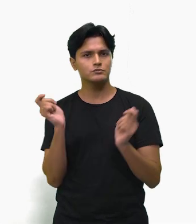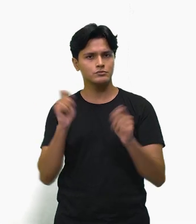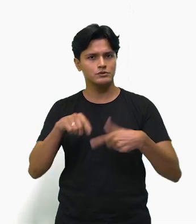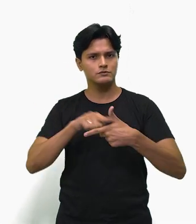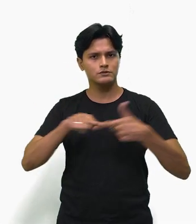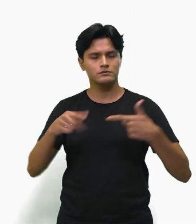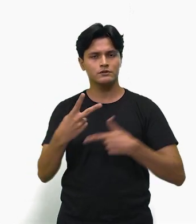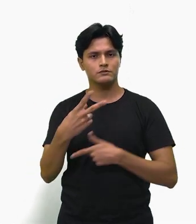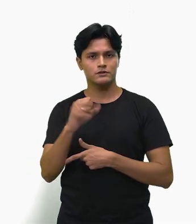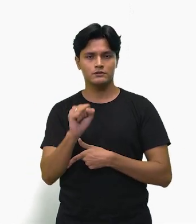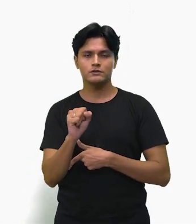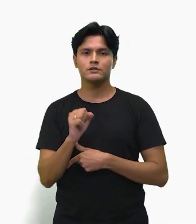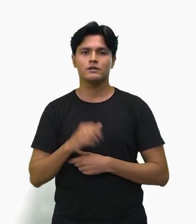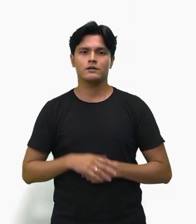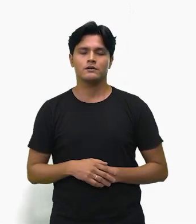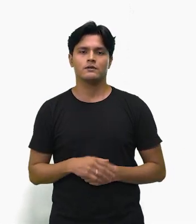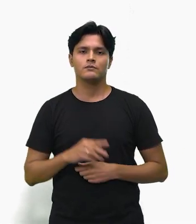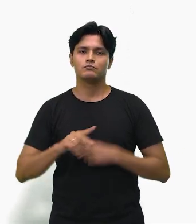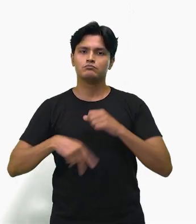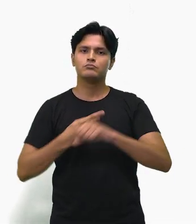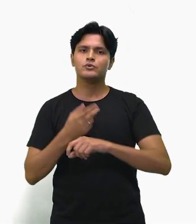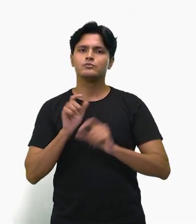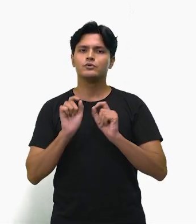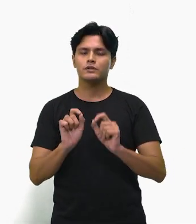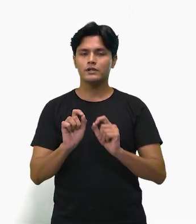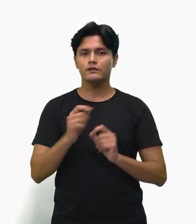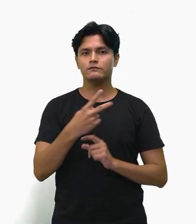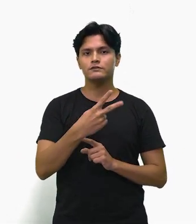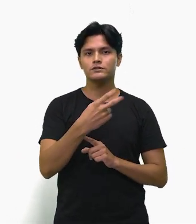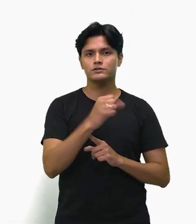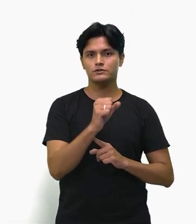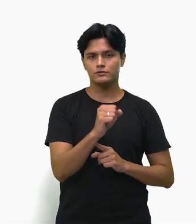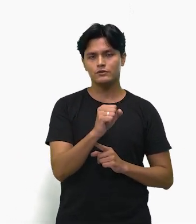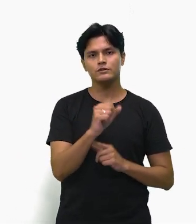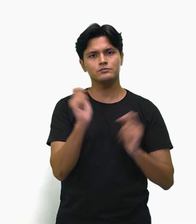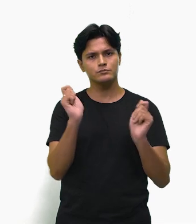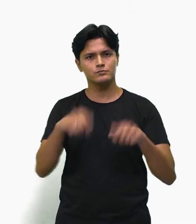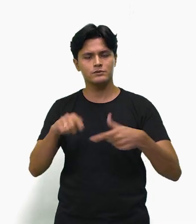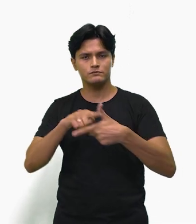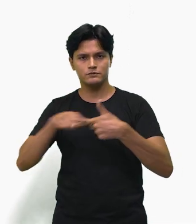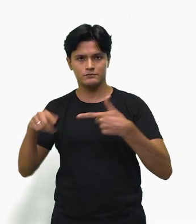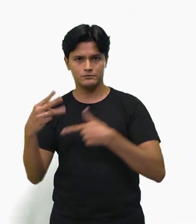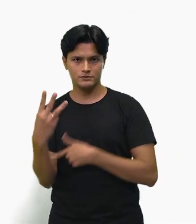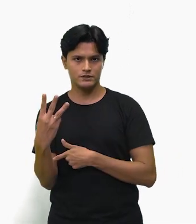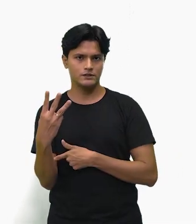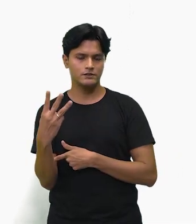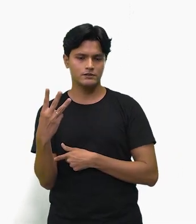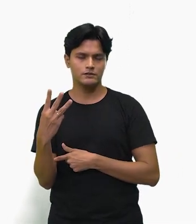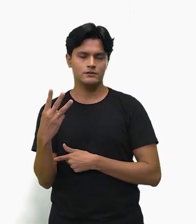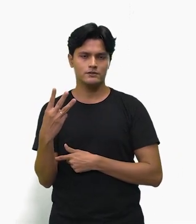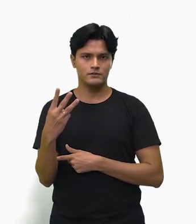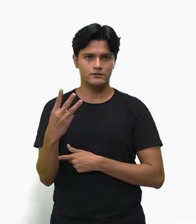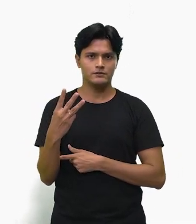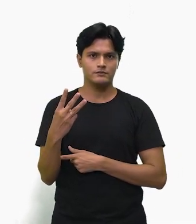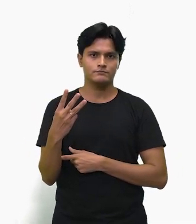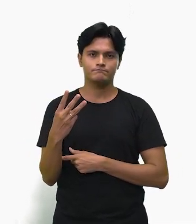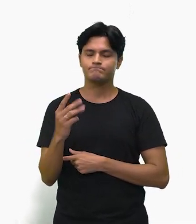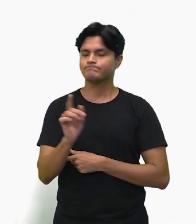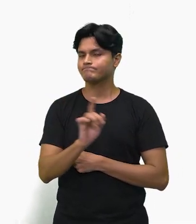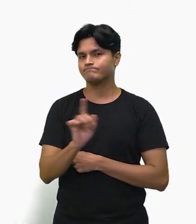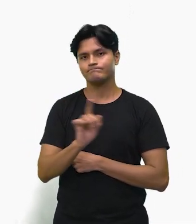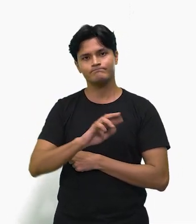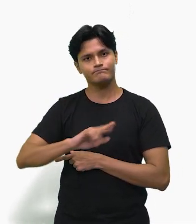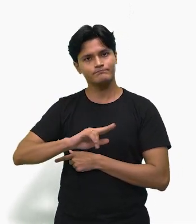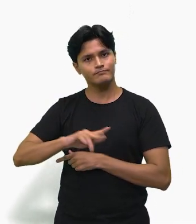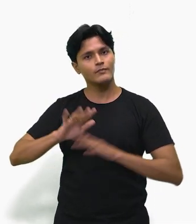é o próximo? 28 é divisível? 28 pode ser dividido por 3 para dar uma divisão exata?